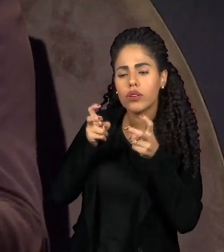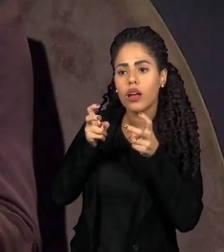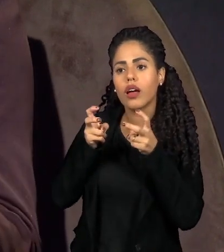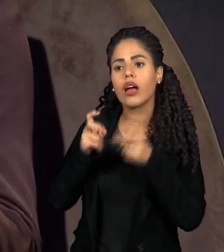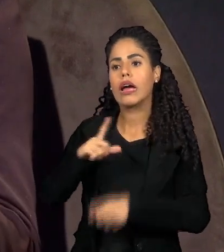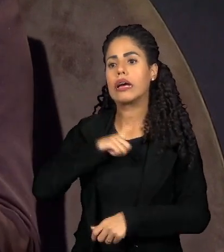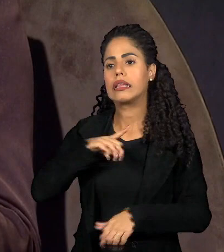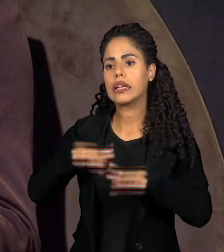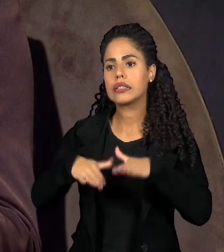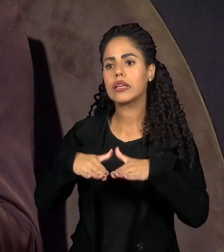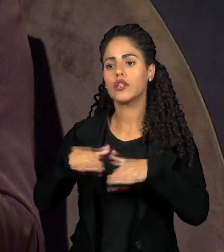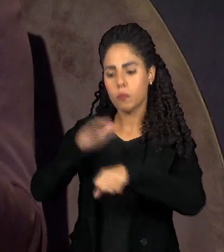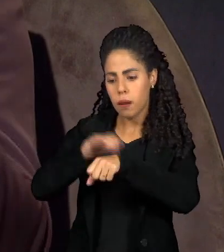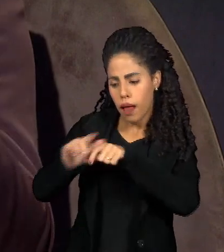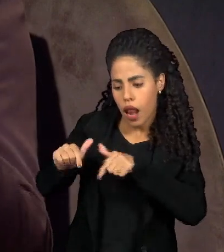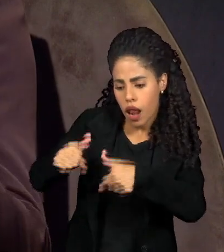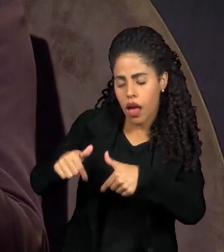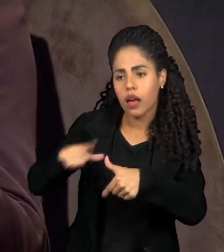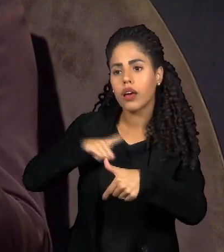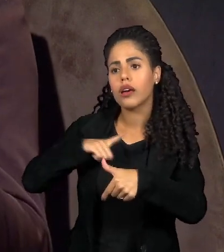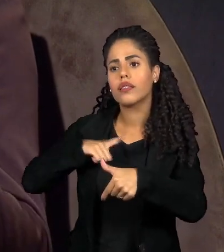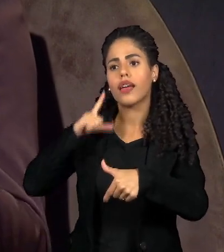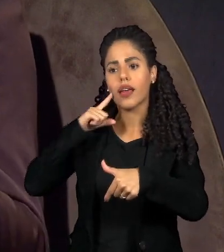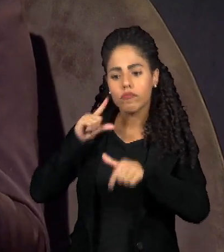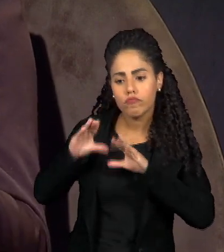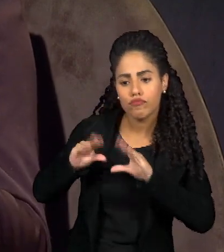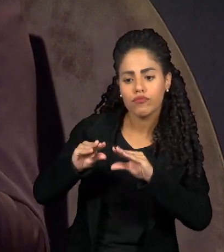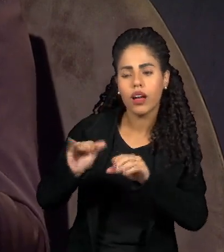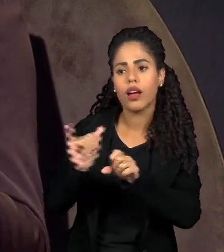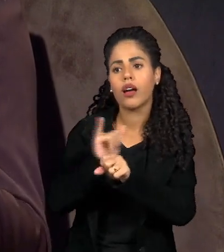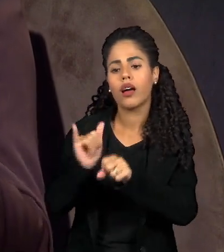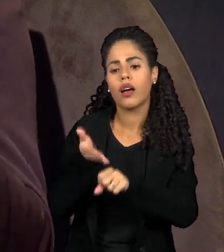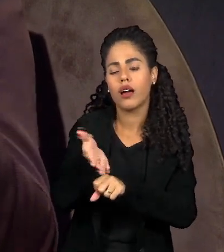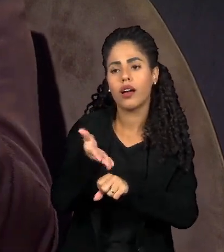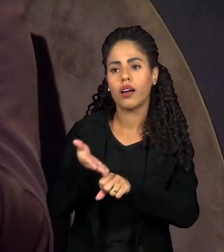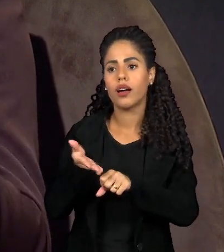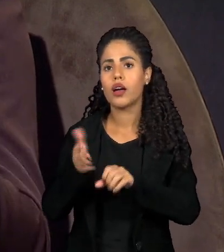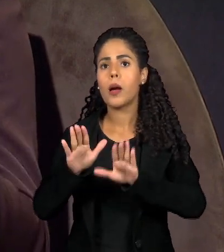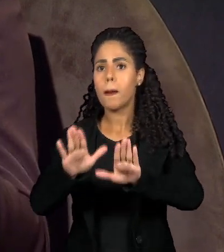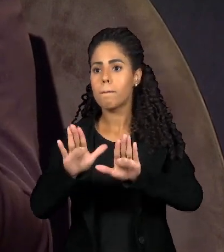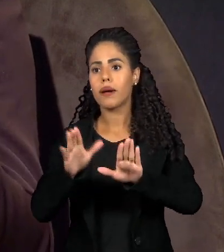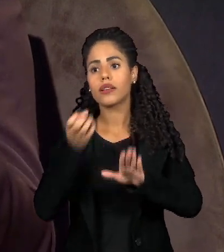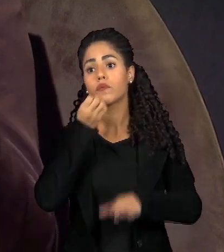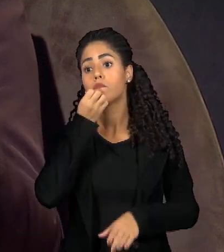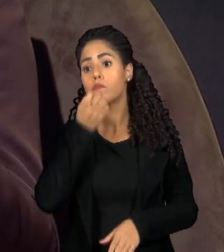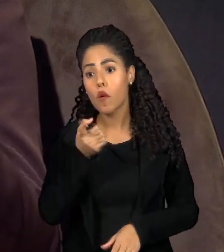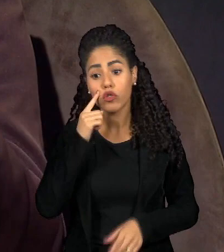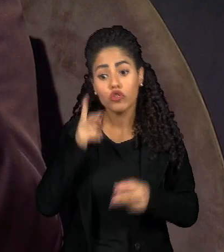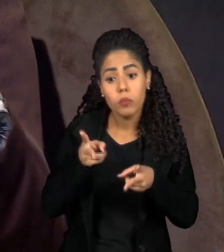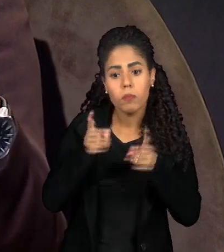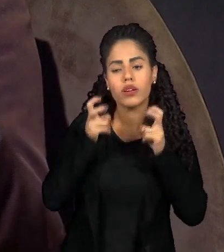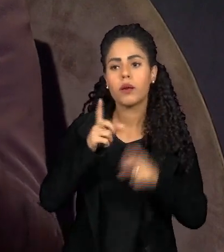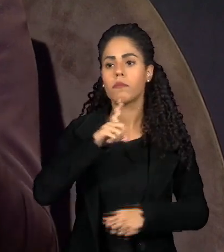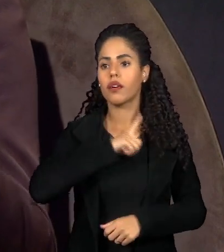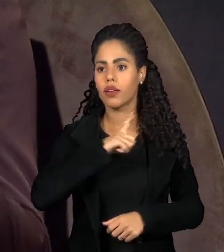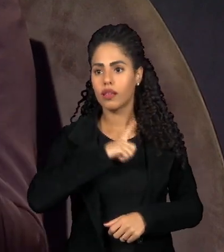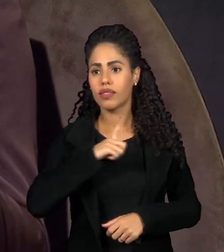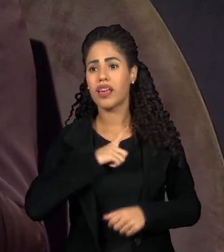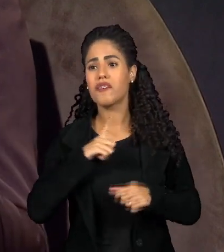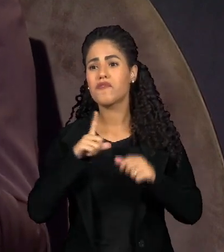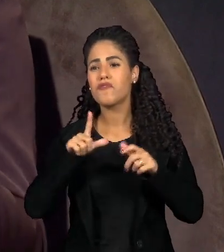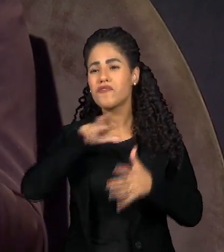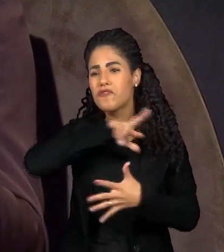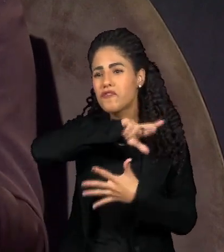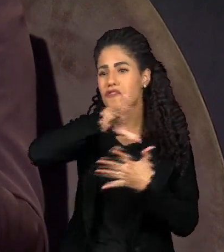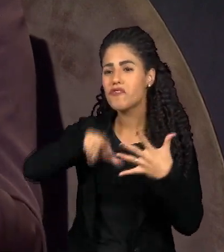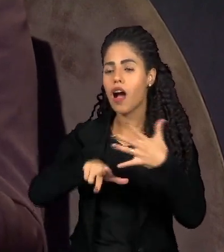que, às vezes, a política pública tenha essas ferramentas e não faça esse movimento, mas que bom que a gente agora tem grandes instituições,